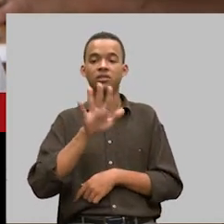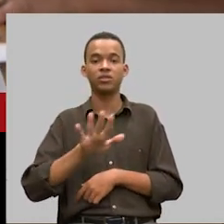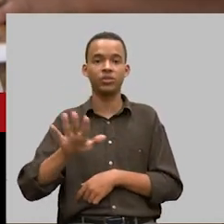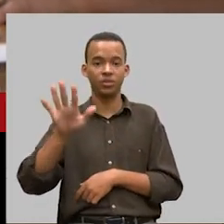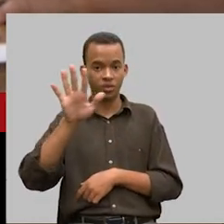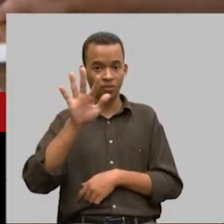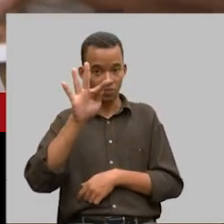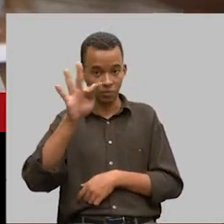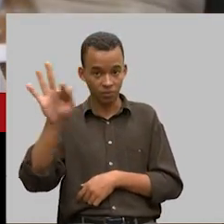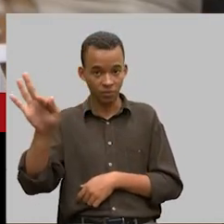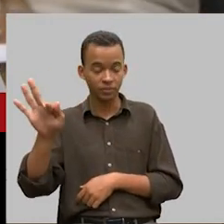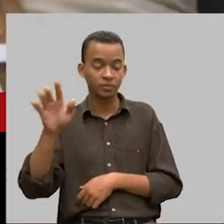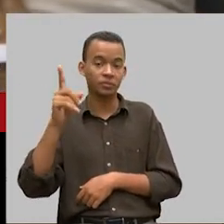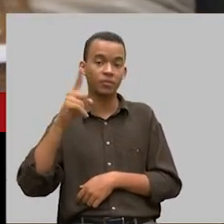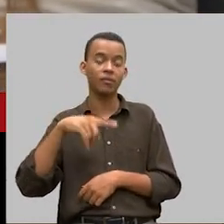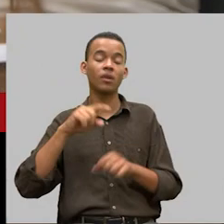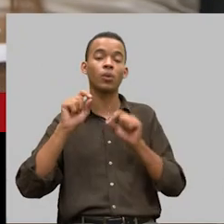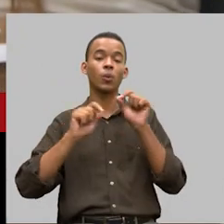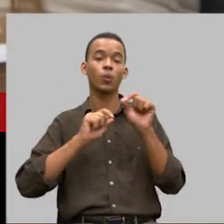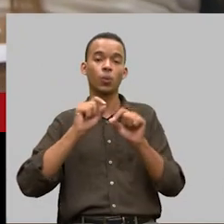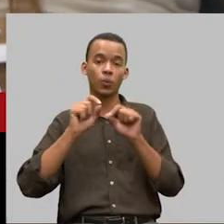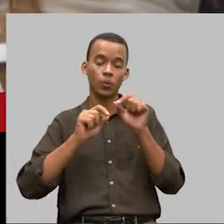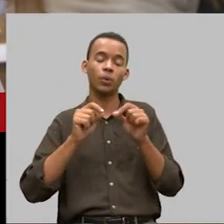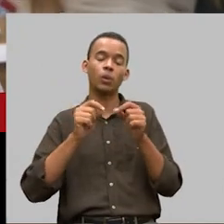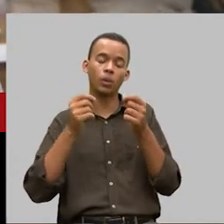uma demanda que a gente traz para aqui